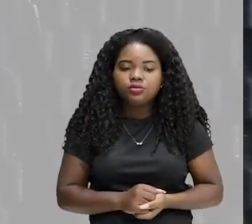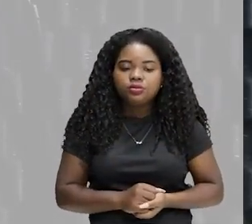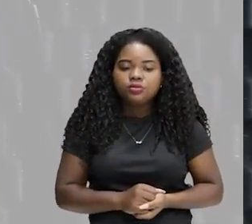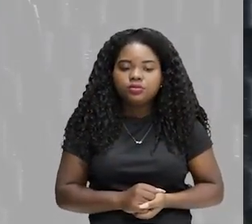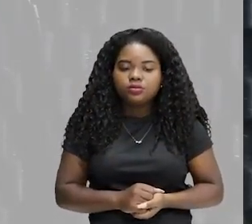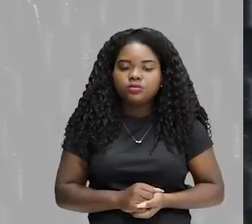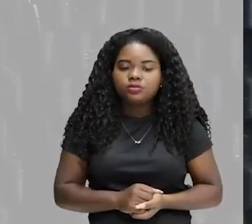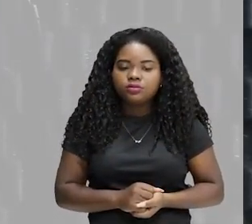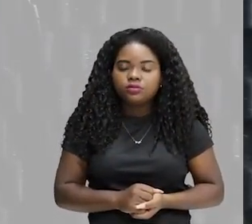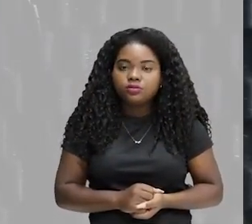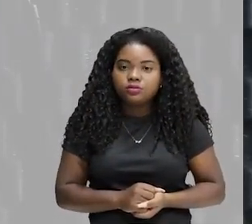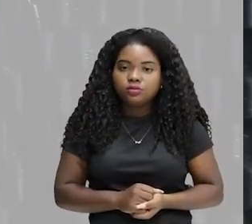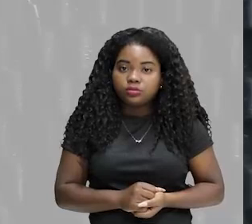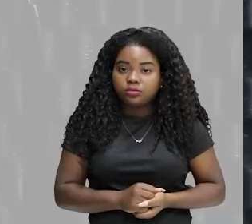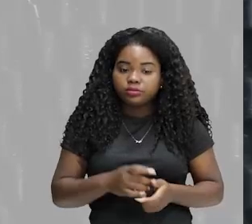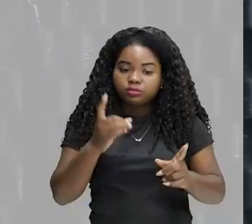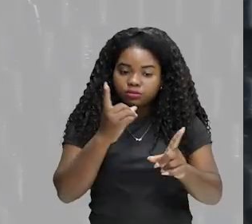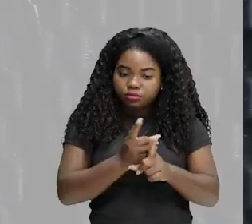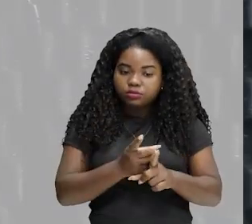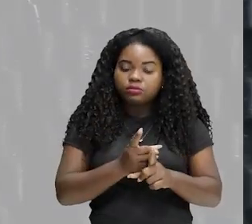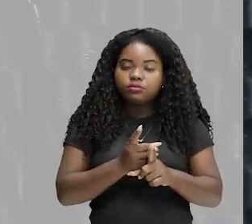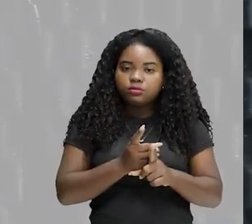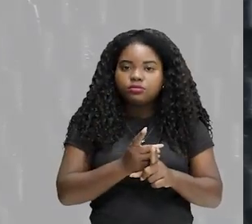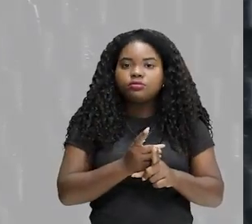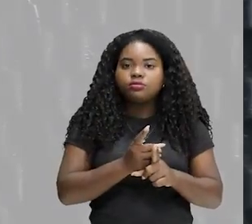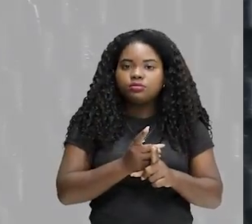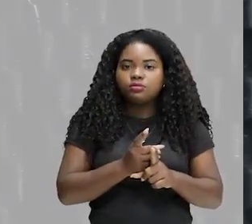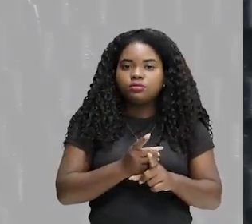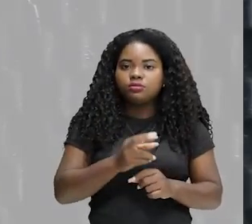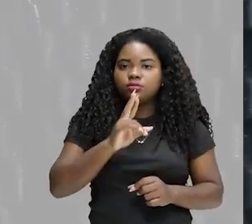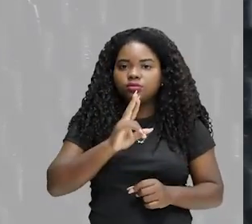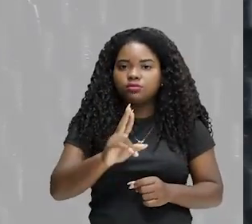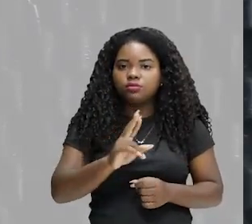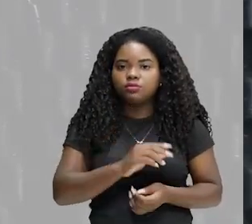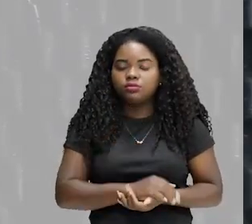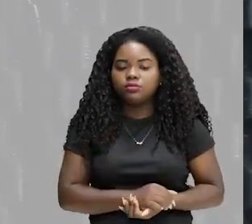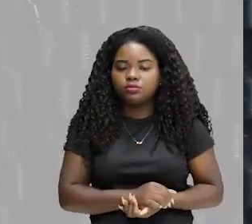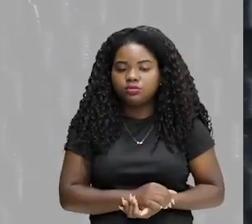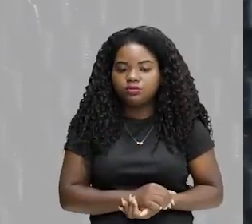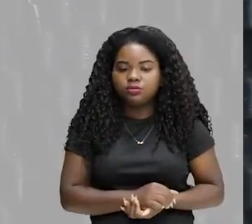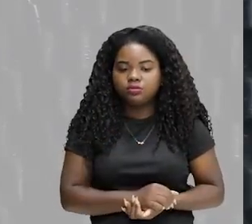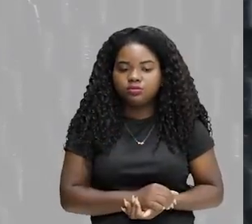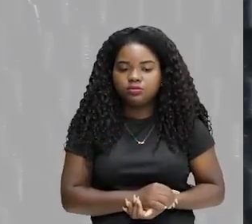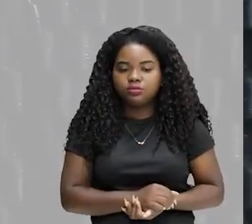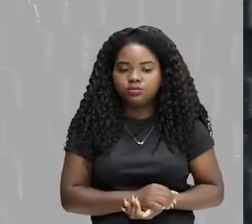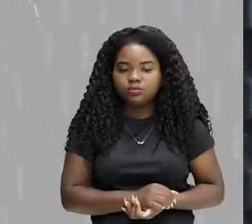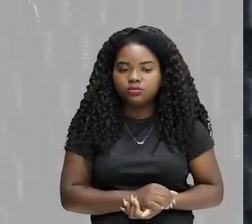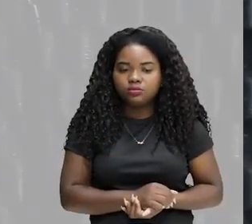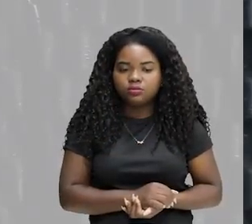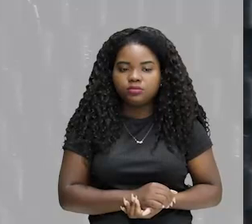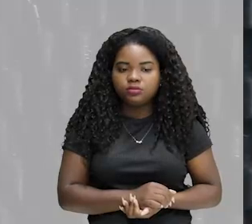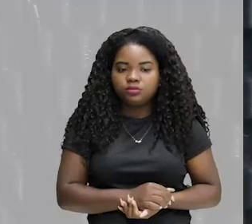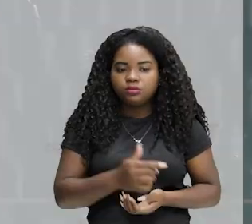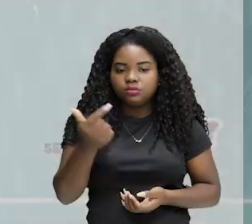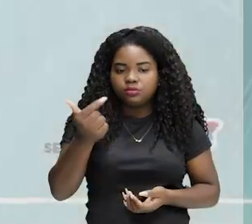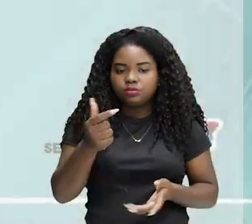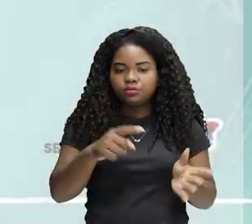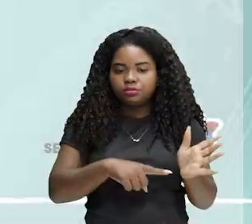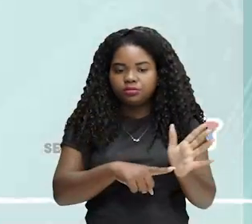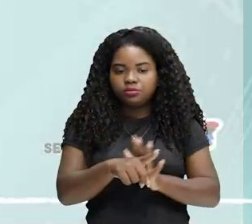a gente possa resolver e consiga, então, né, dar continuidade ao resultado, né, para chegar lá naquele resultado, tá bom?